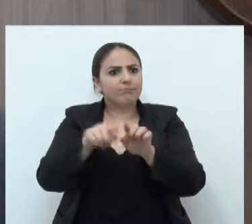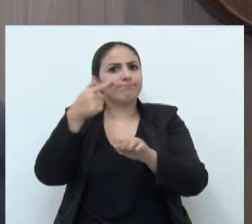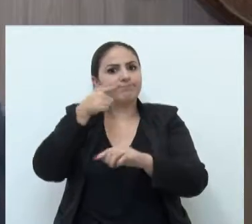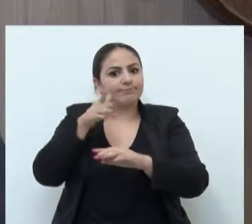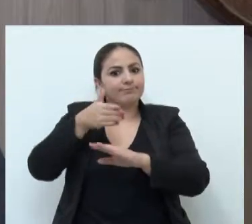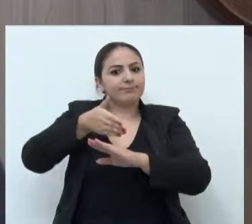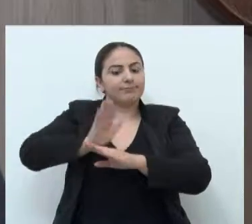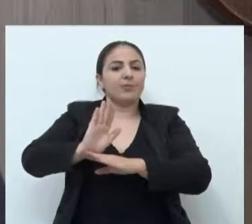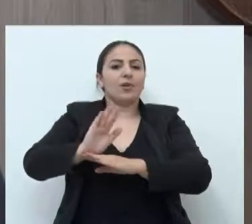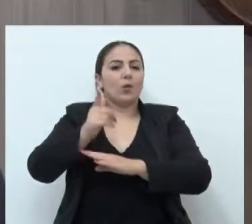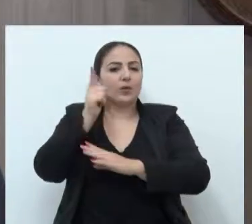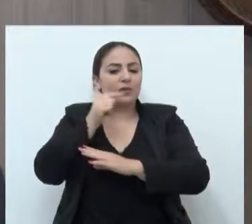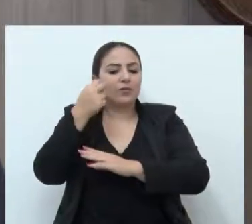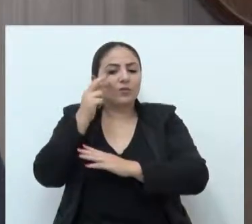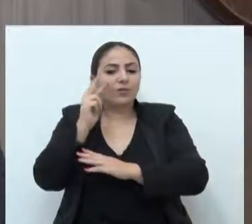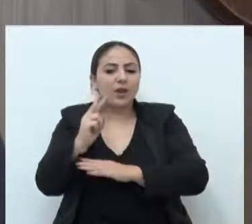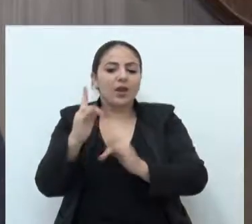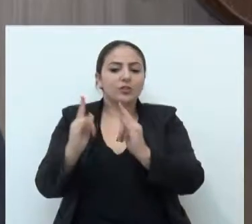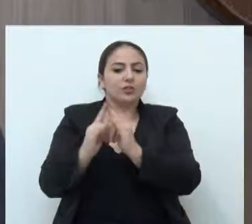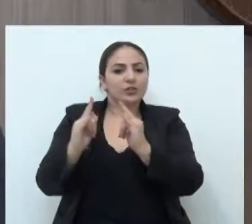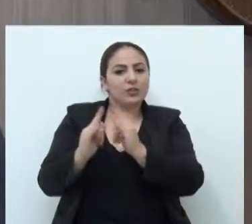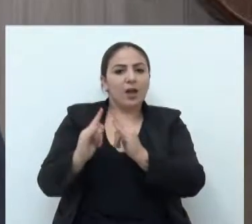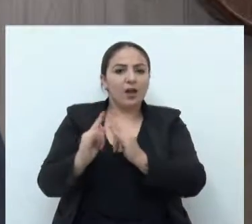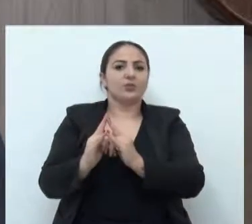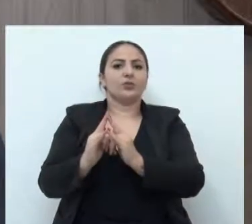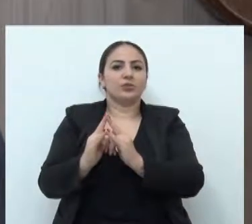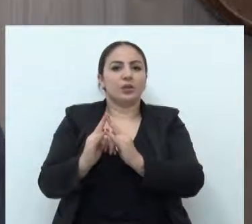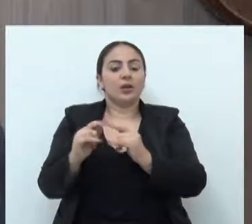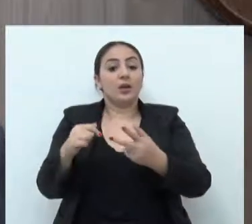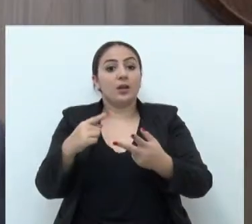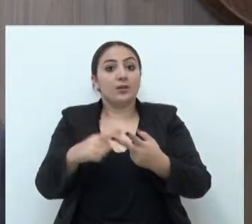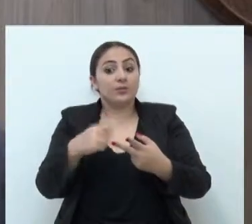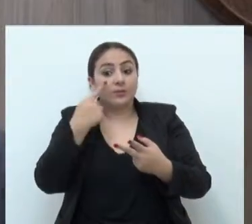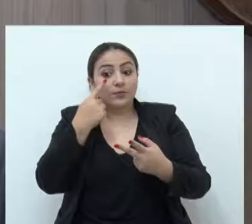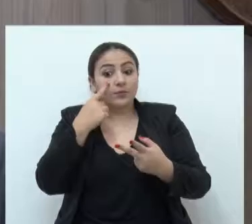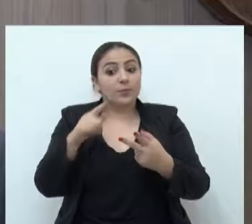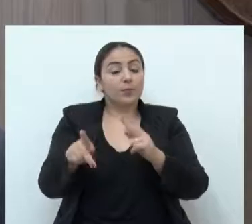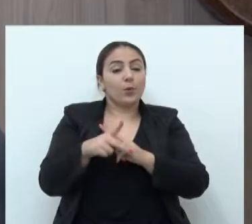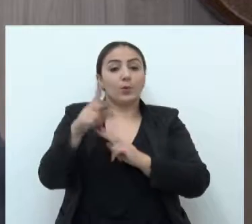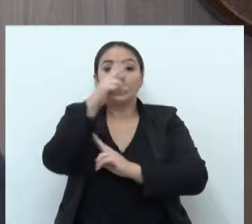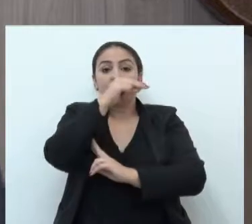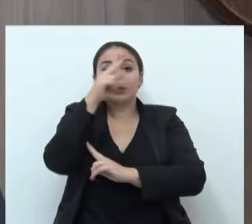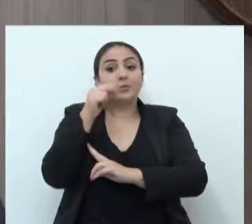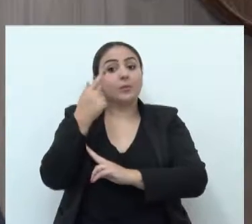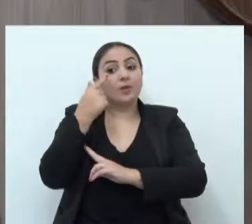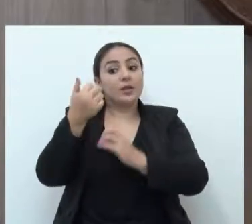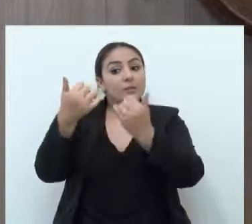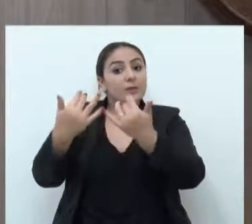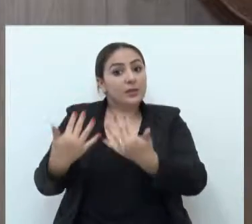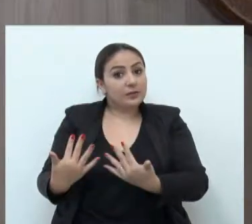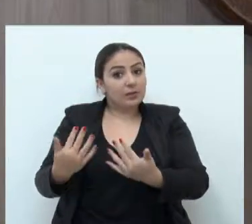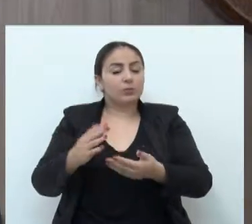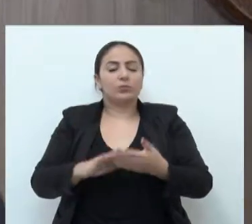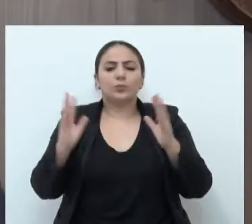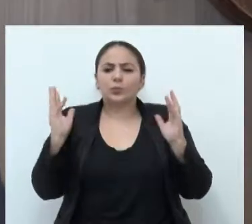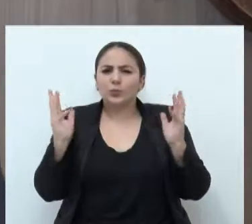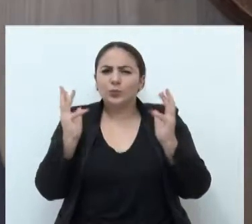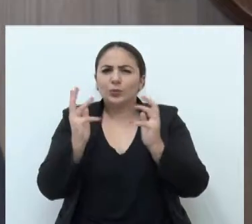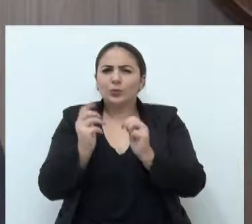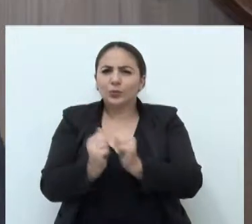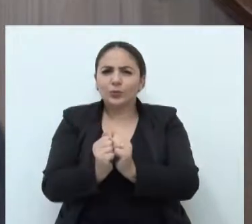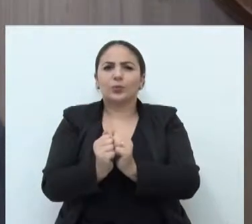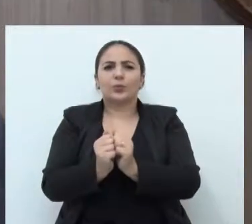mesmo aprovarmos, ouvir as entidades de classe, ouvir o próprio executivo para a justificativa, porque tudo